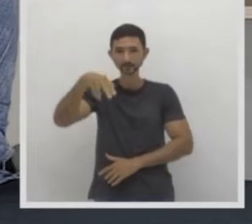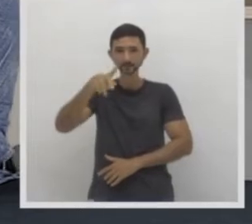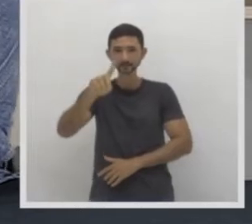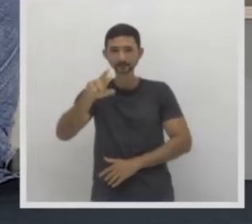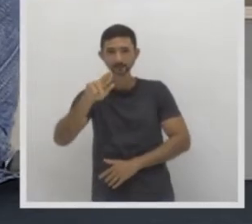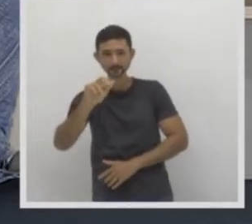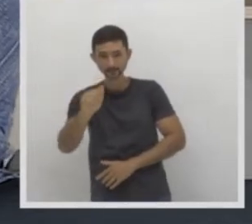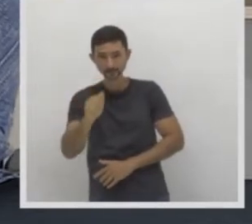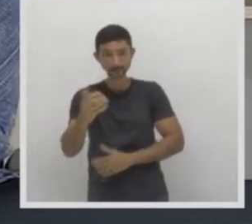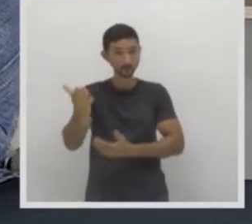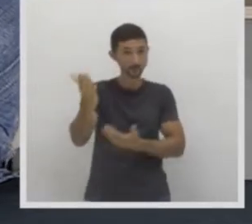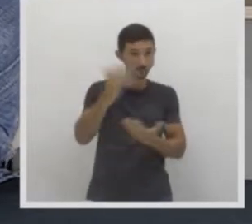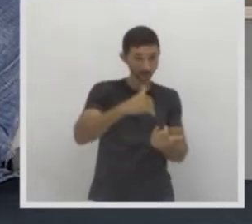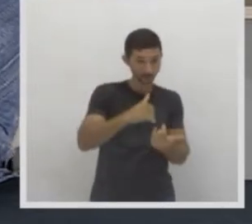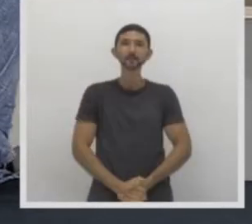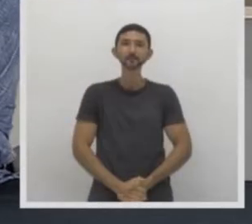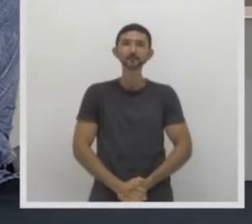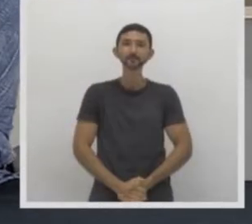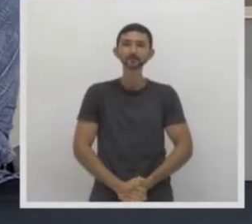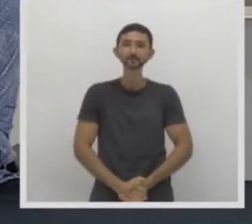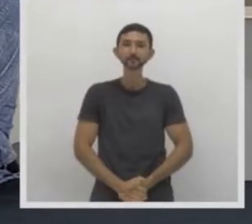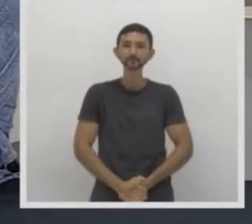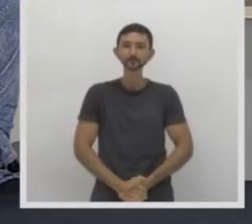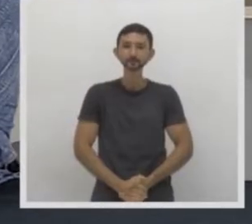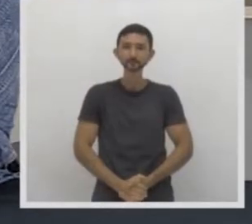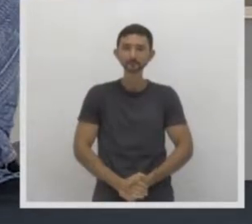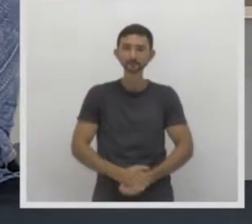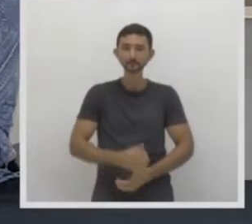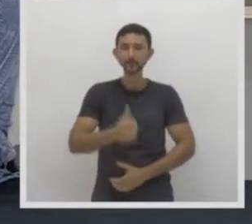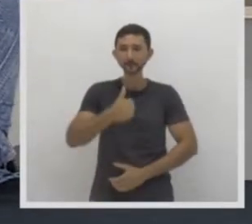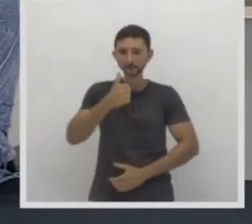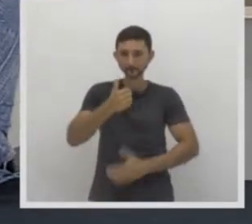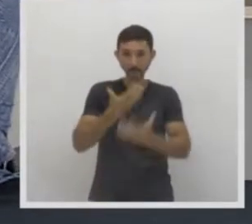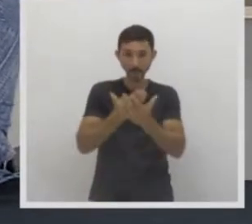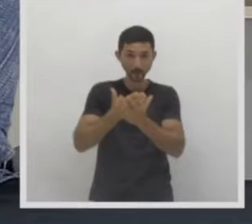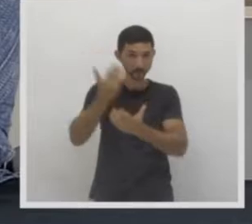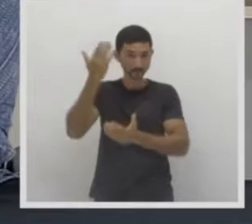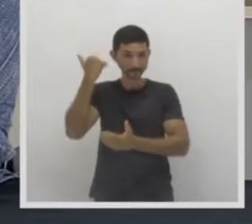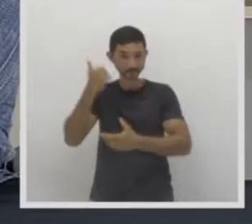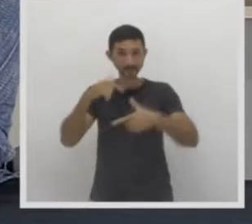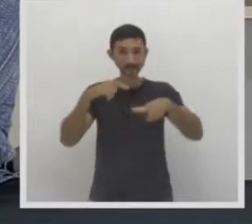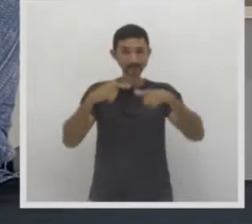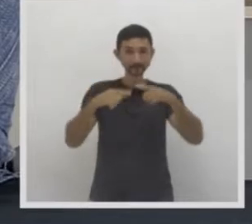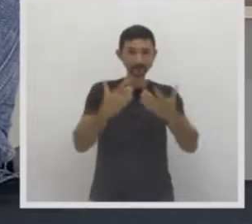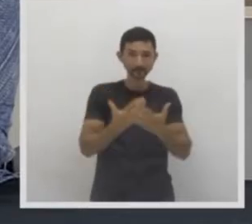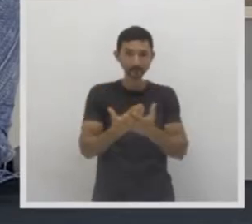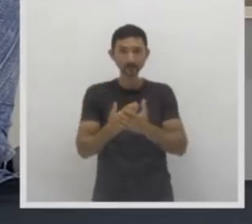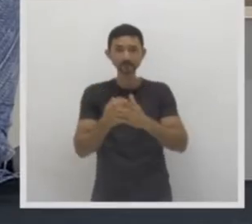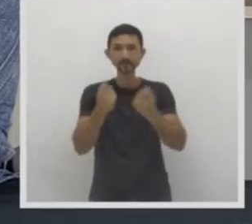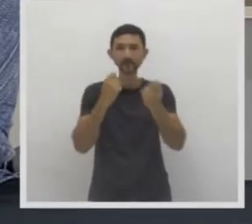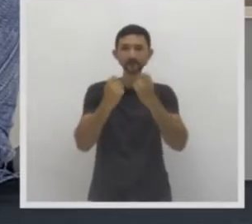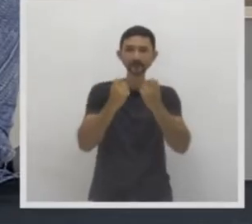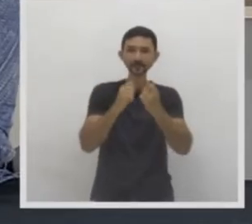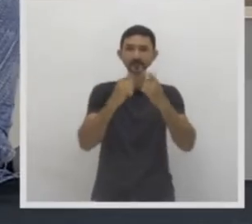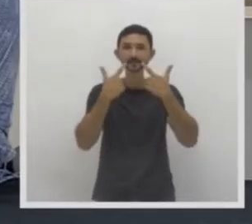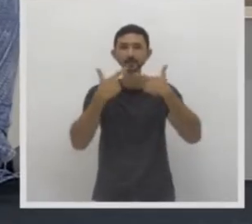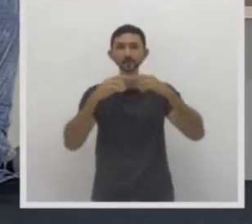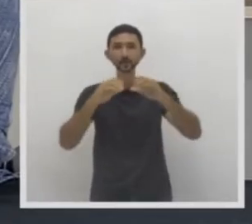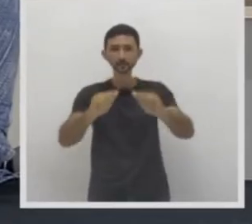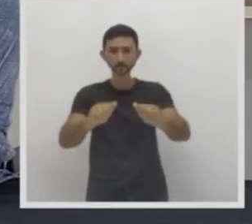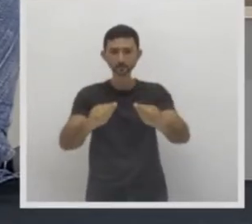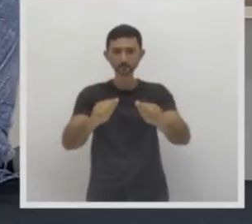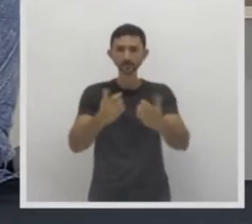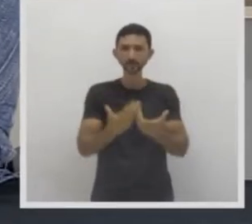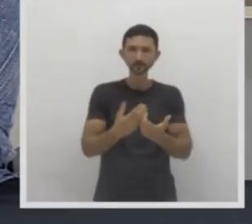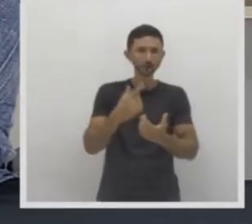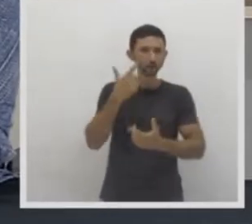a vir assistir essa aula comigo. Na primeira aula, nós trabalhamos a variação linguística. Se você não conseguiu